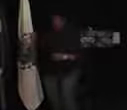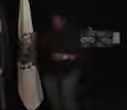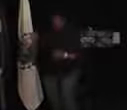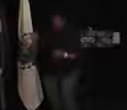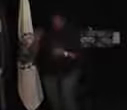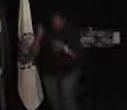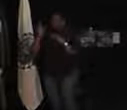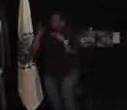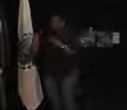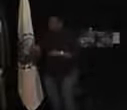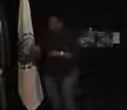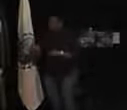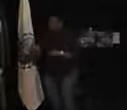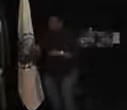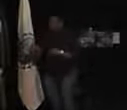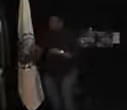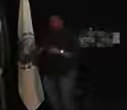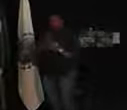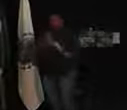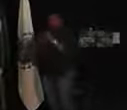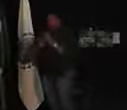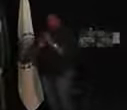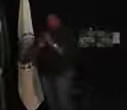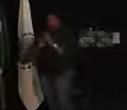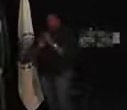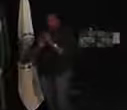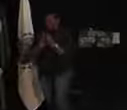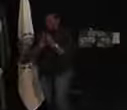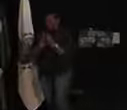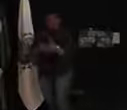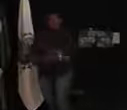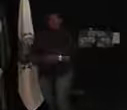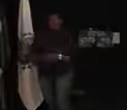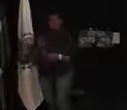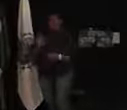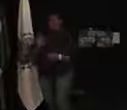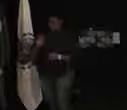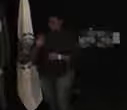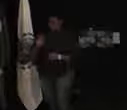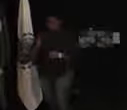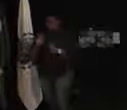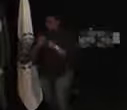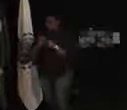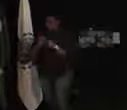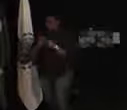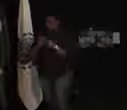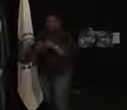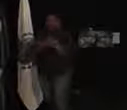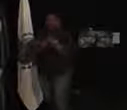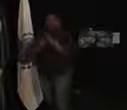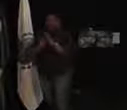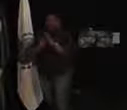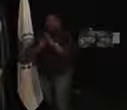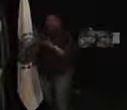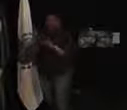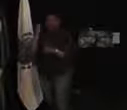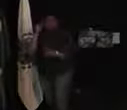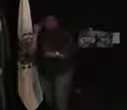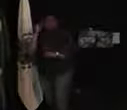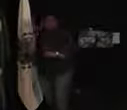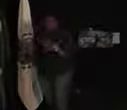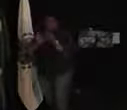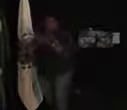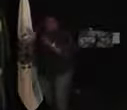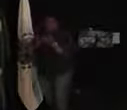só estuda na véspera da prova. Professor TDA também. Só faz diário na véspera. Então ela tenta, ela se organiza, porque